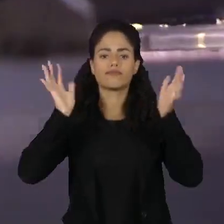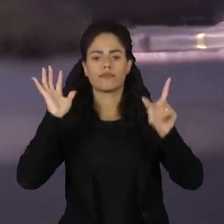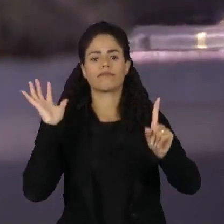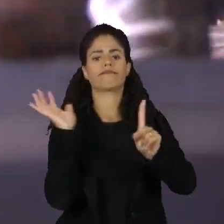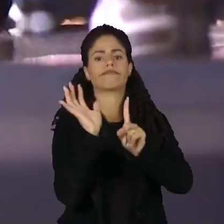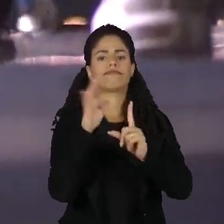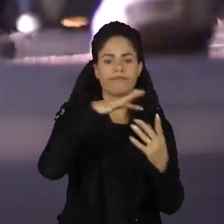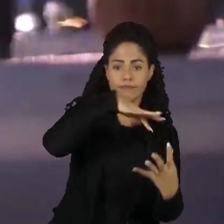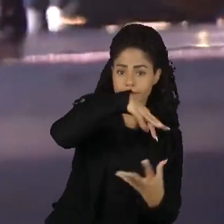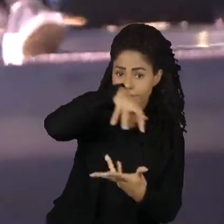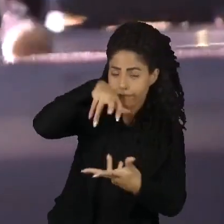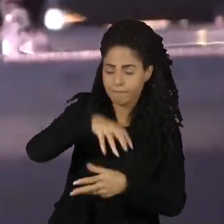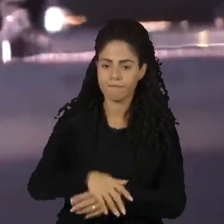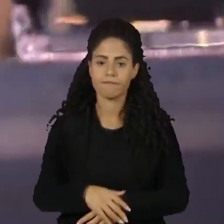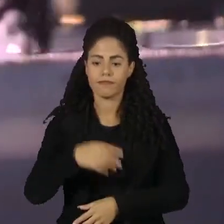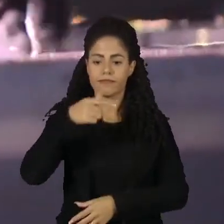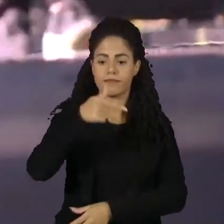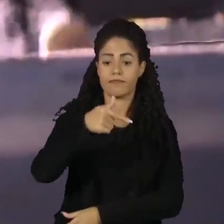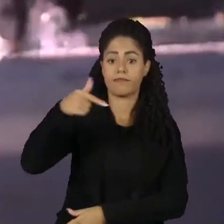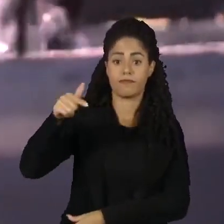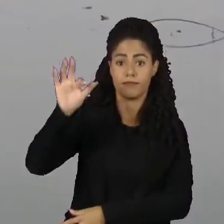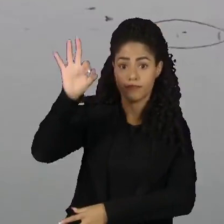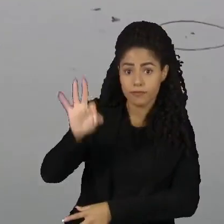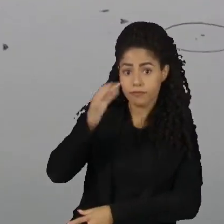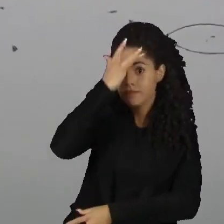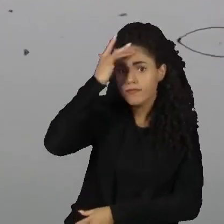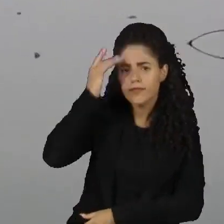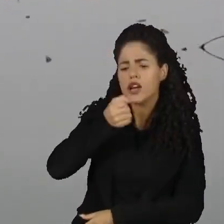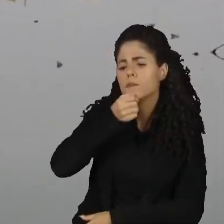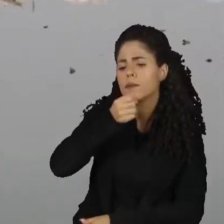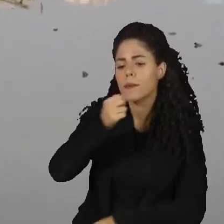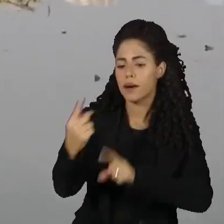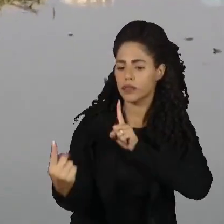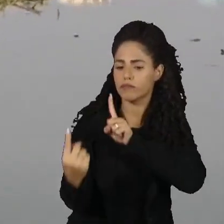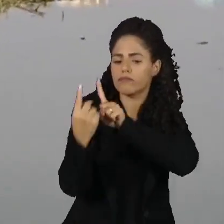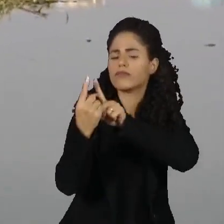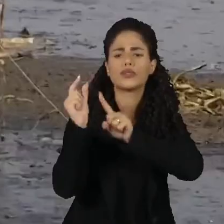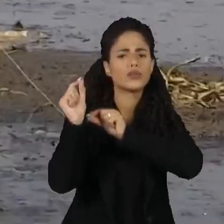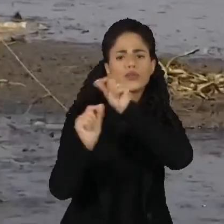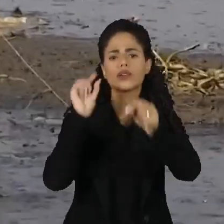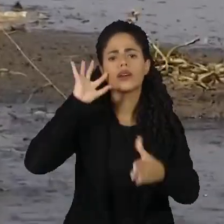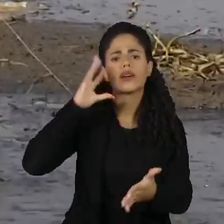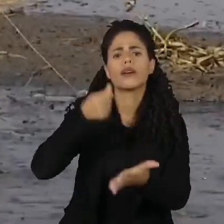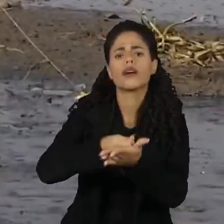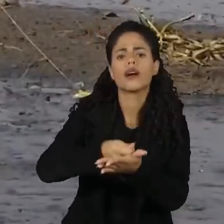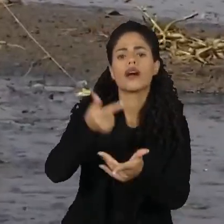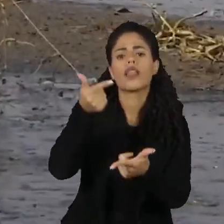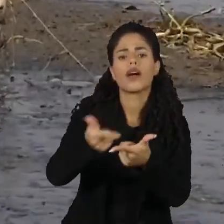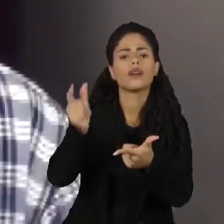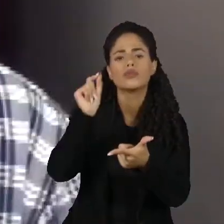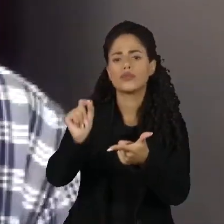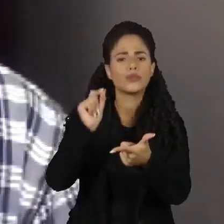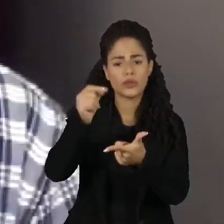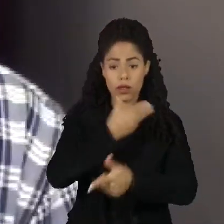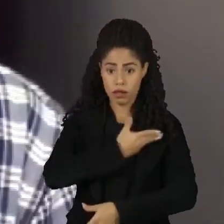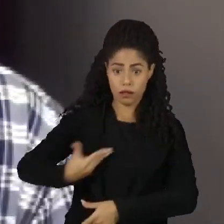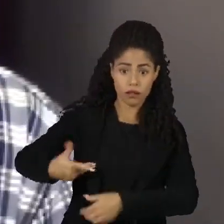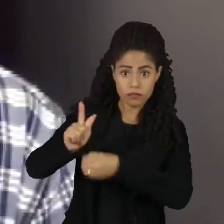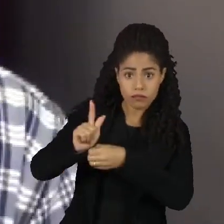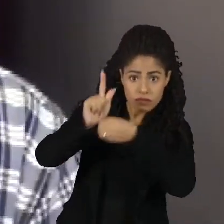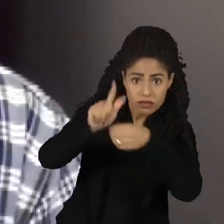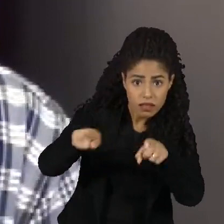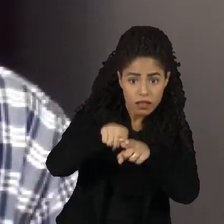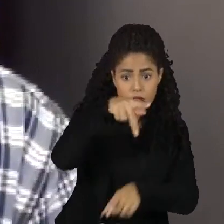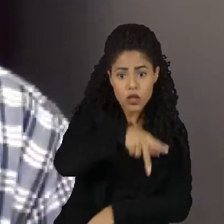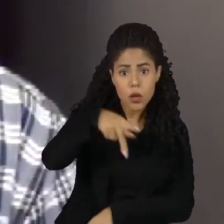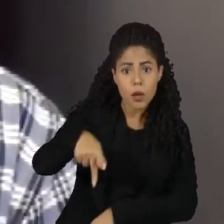mundo. Para 77% dos entrevistados, a solução para as mudanças climáticas está na gestão municipal. O professor do